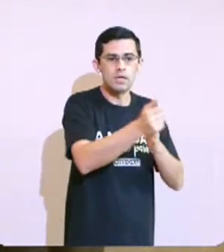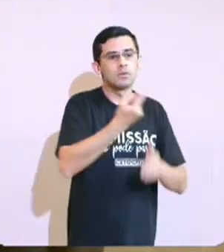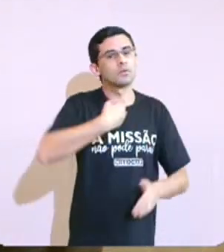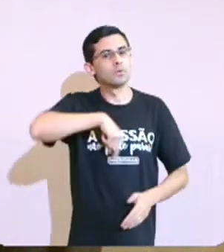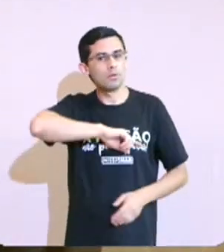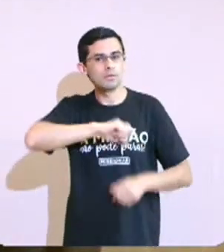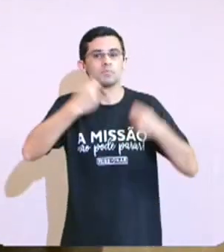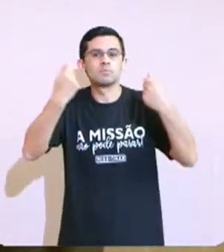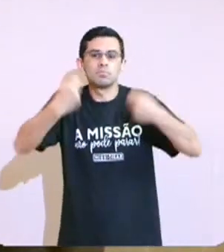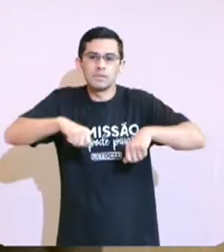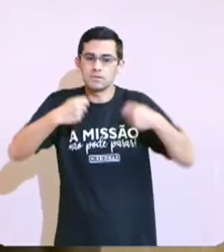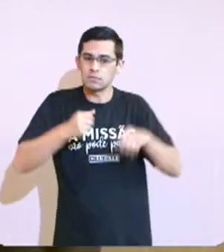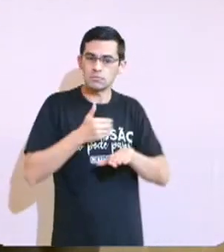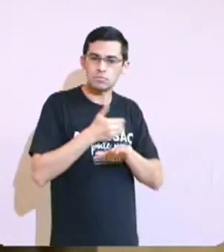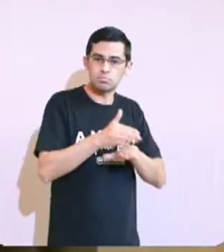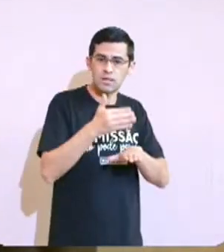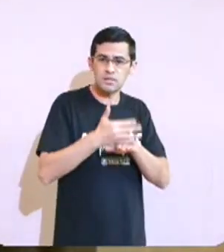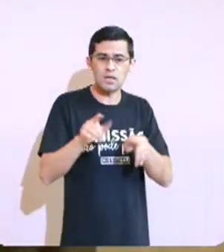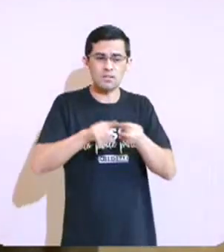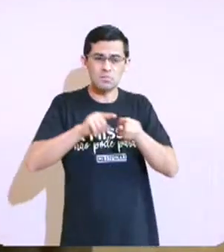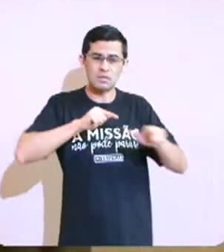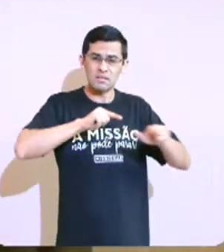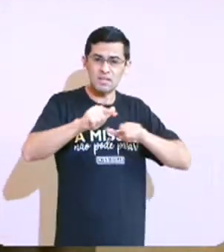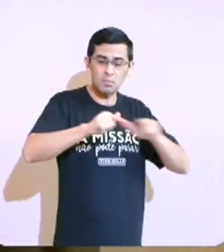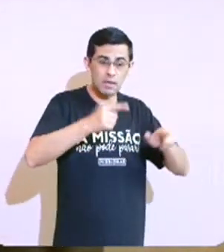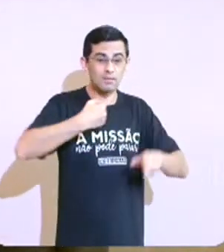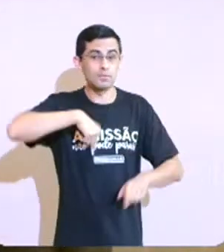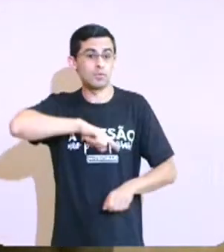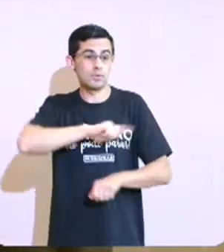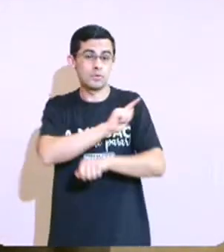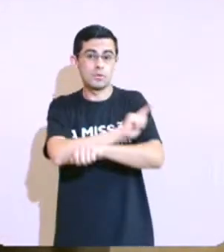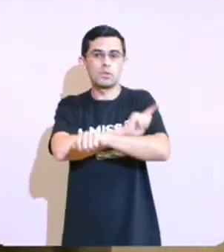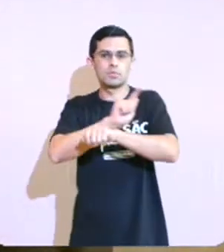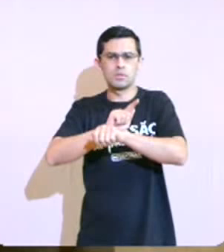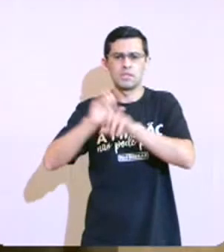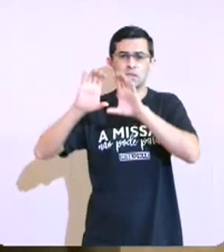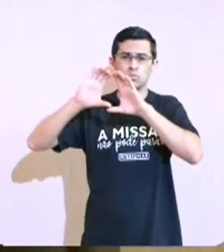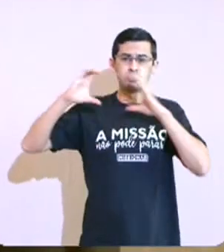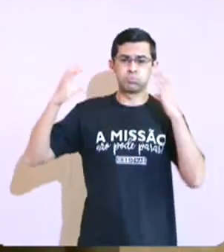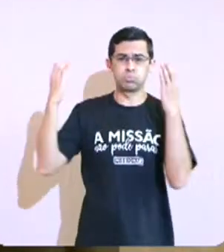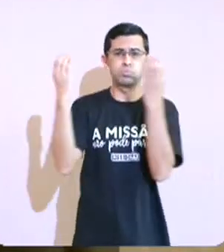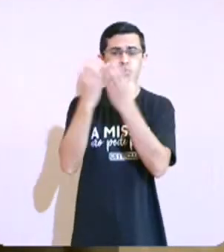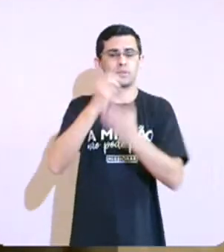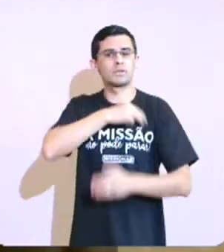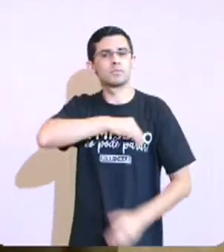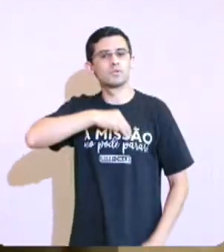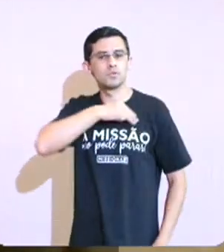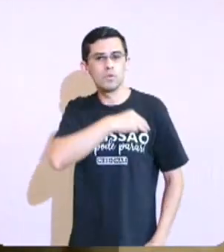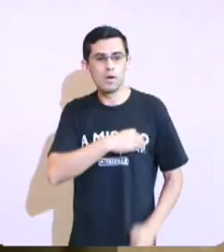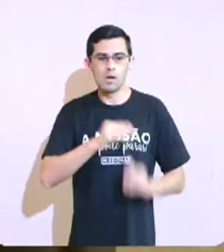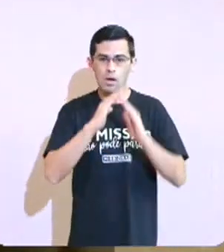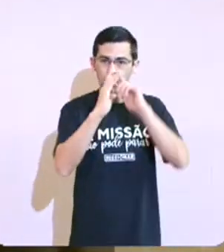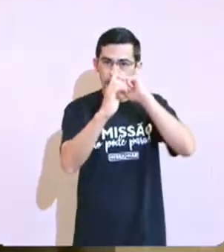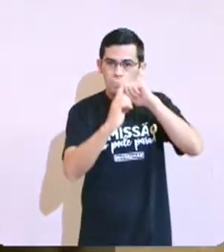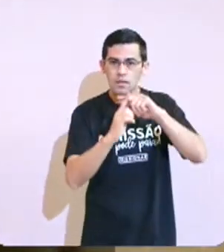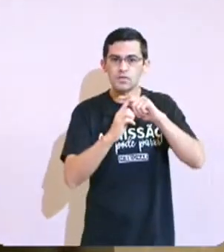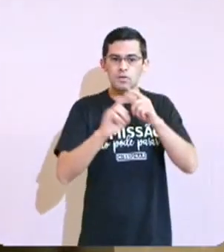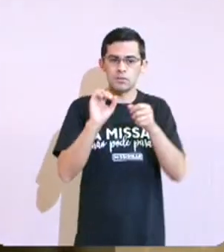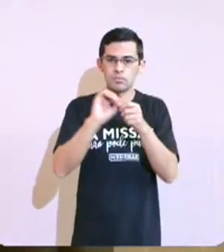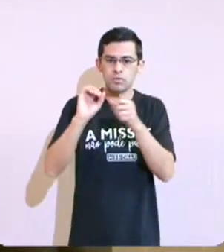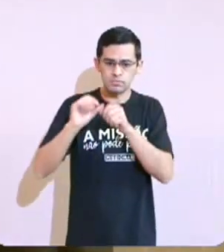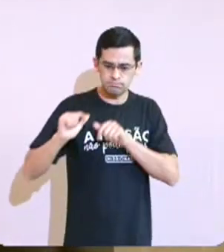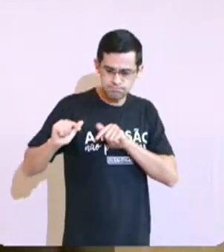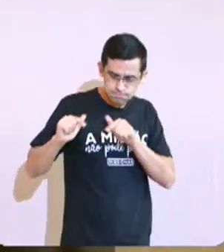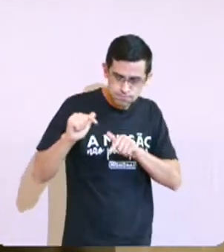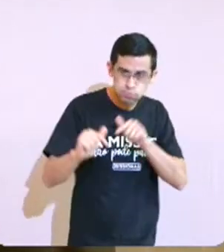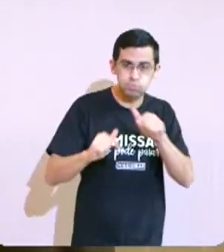nossa Galileia. Irmãos e irmãs, nessa conferência missionária, a igreja que se move, a missão que se